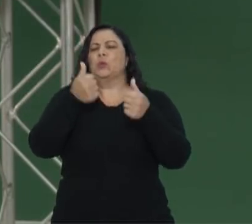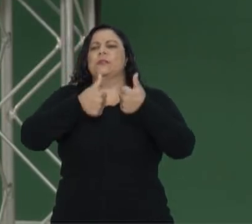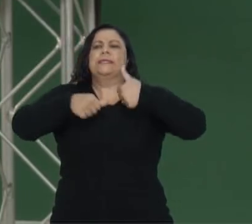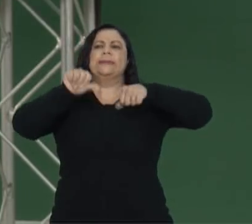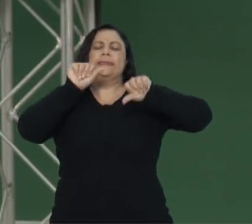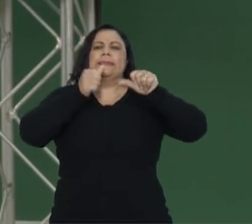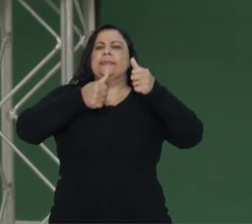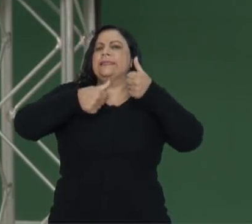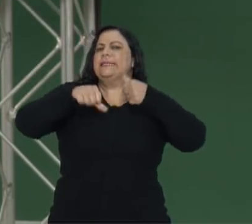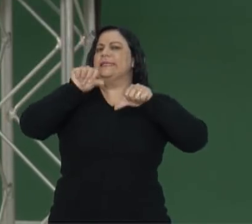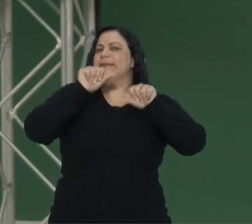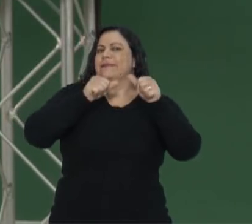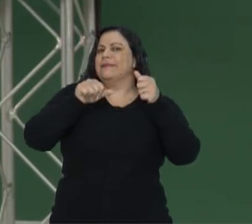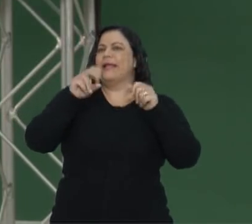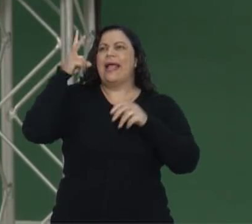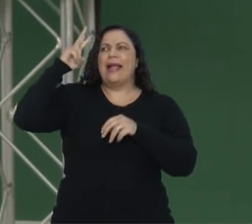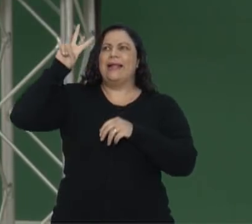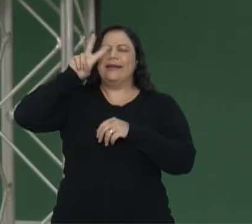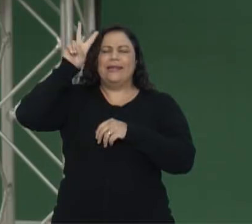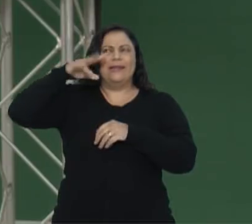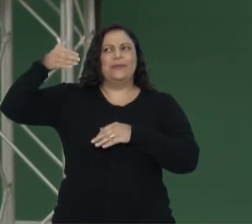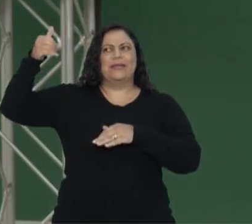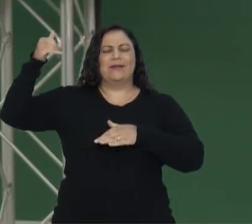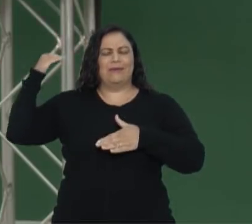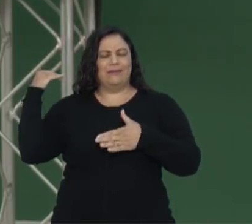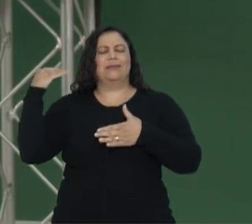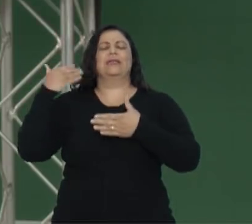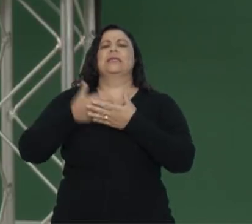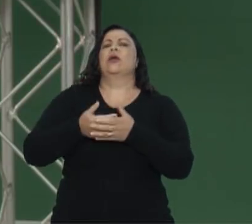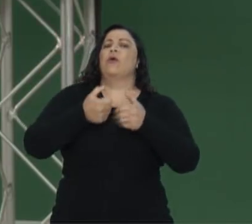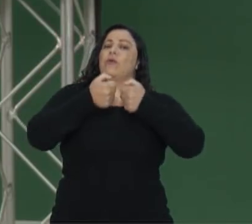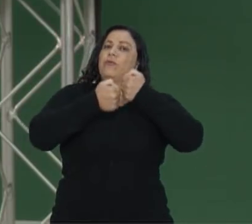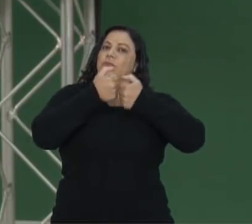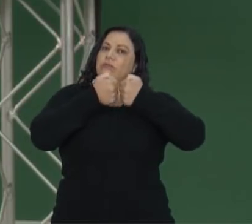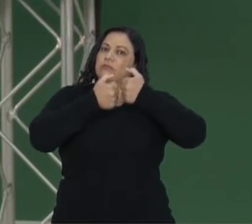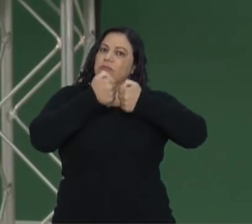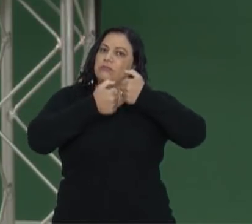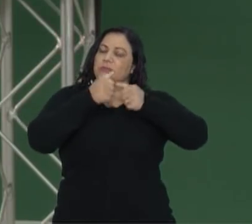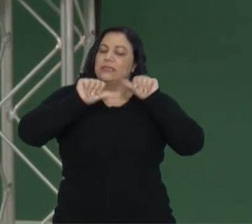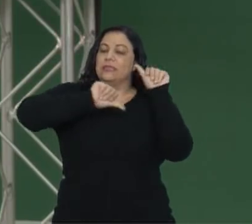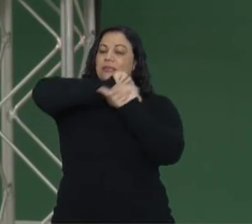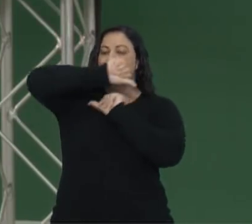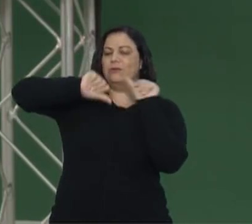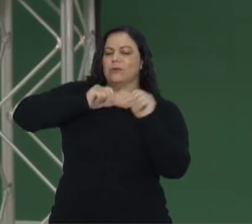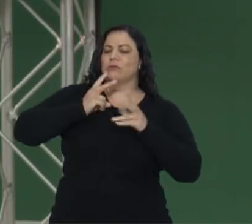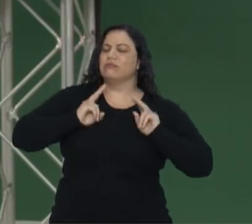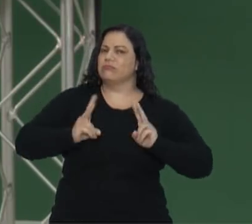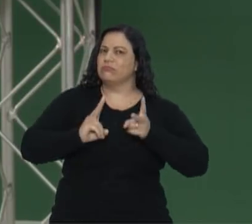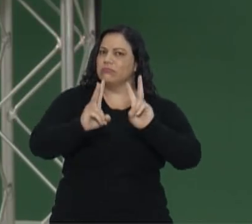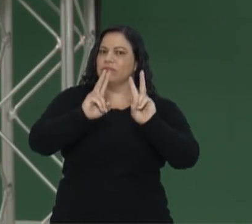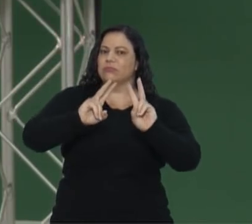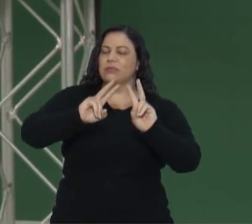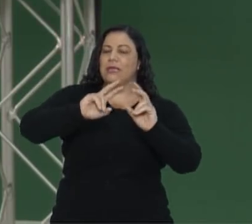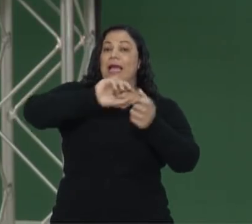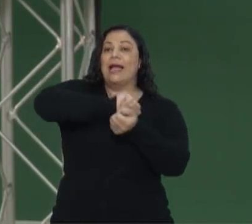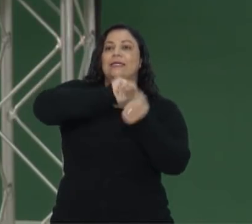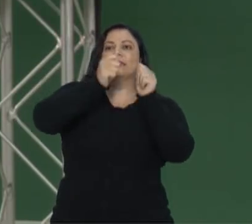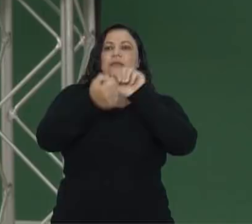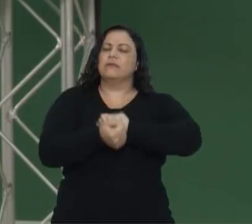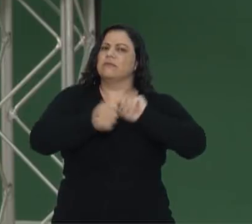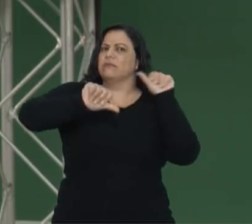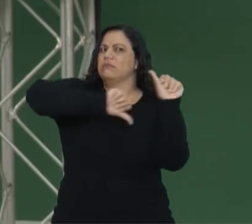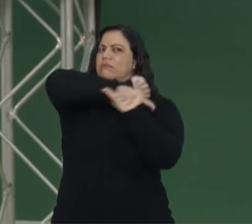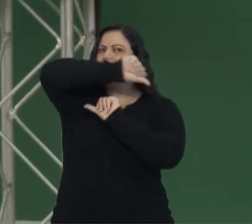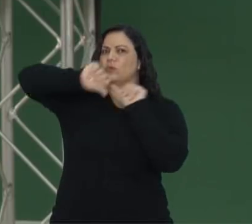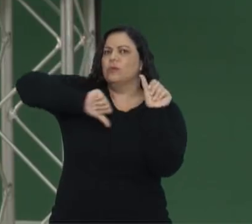das transformações físicas? Então é uma continuação da nossa aula. A gente está falando das modificações que os